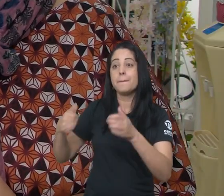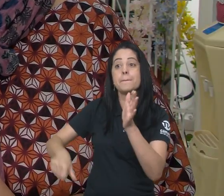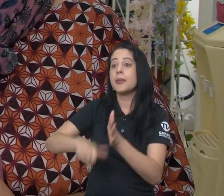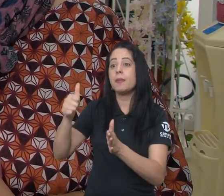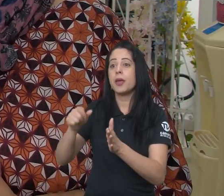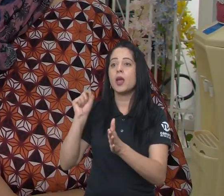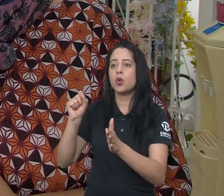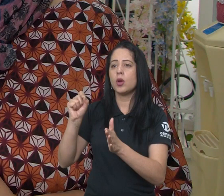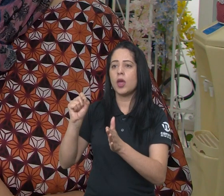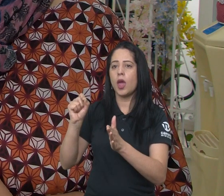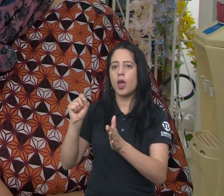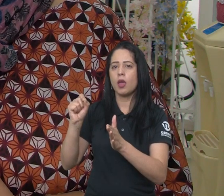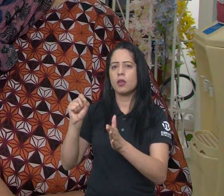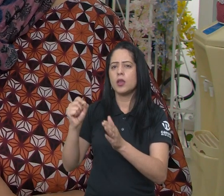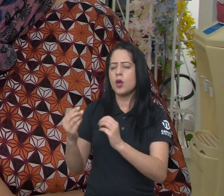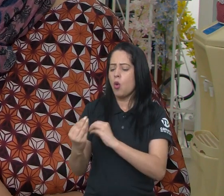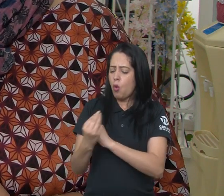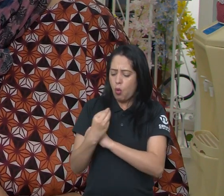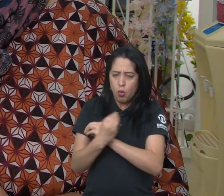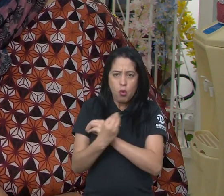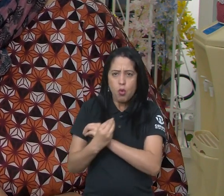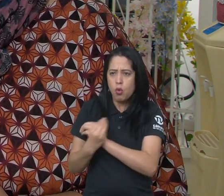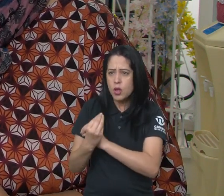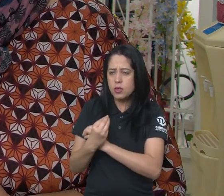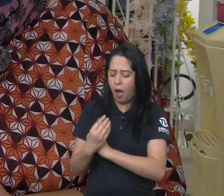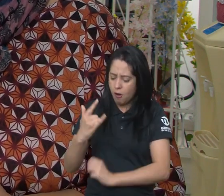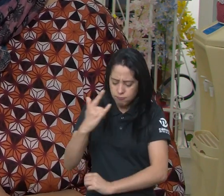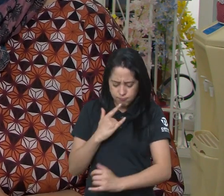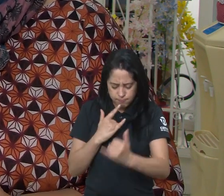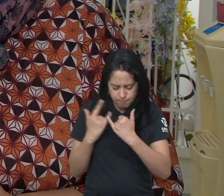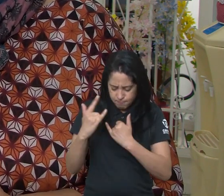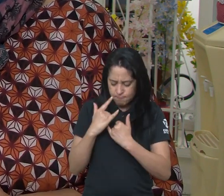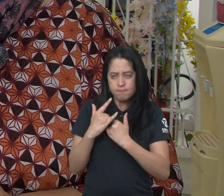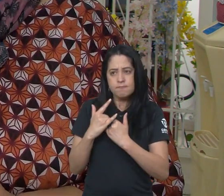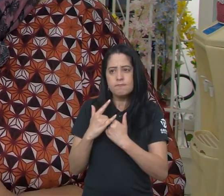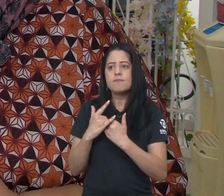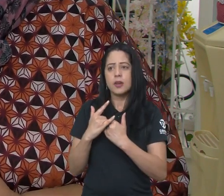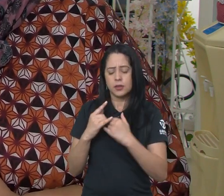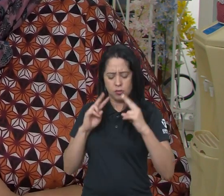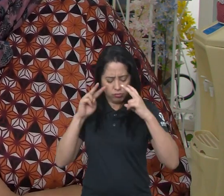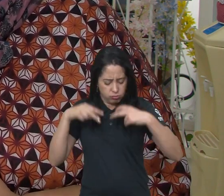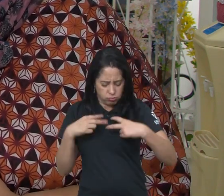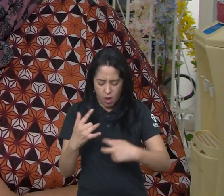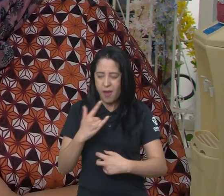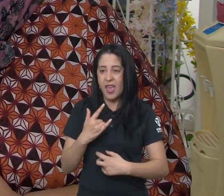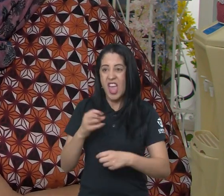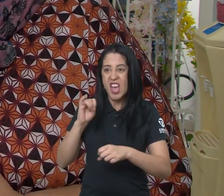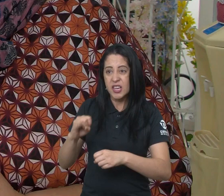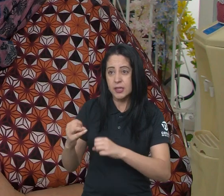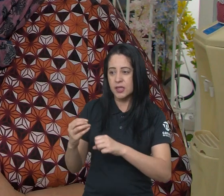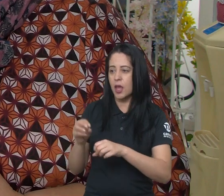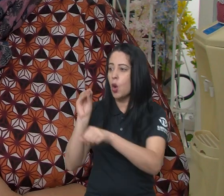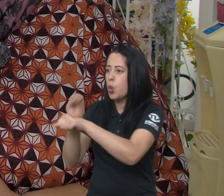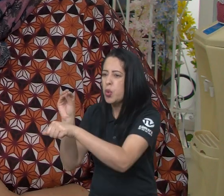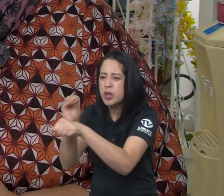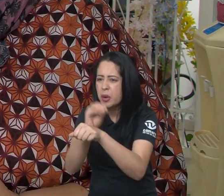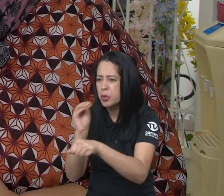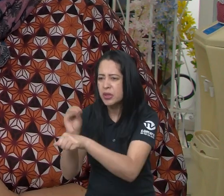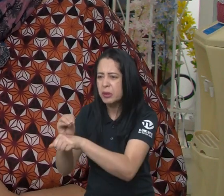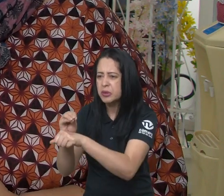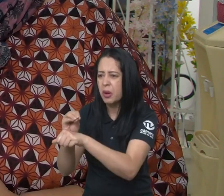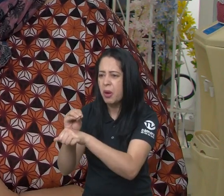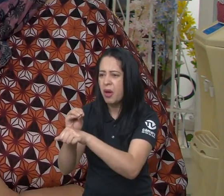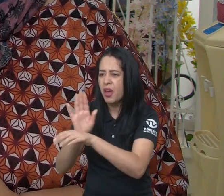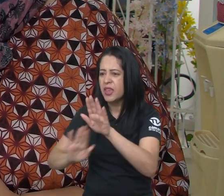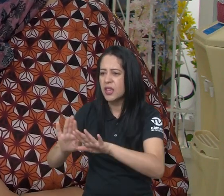amar, porque quando a gente se ama, a gente se cuida, a gente conhece o nosso próprio corpo. Porque quando a gente começa a cuidar das pessoas, a gente